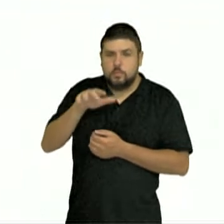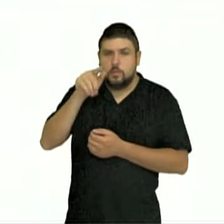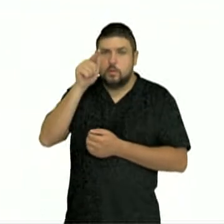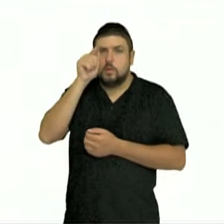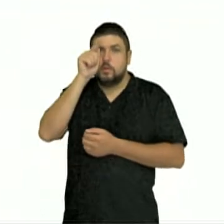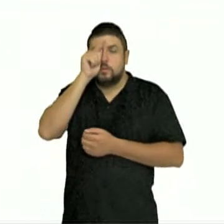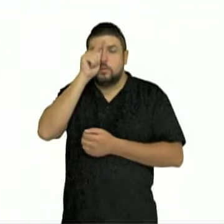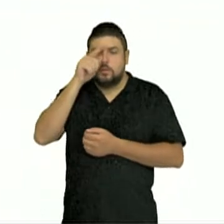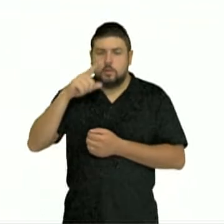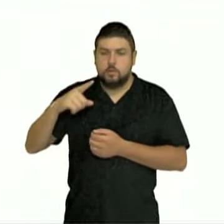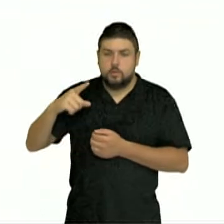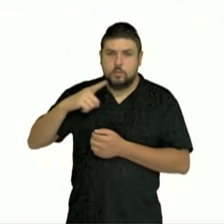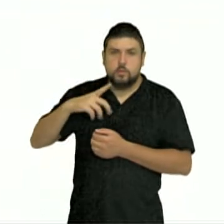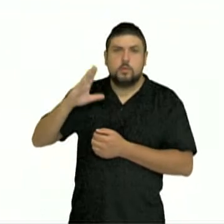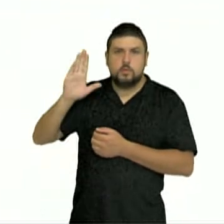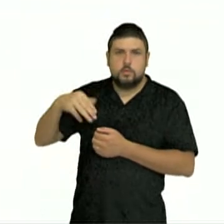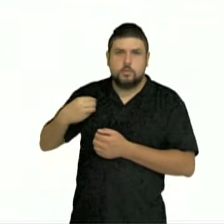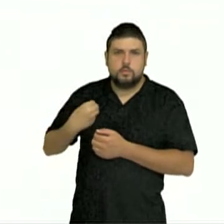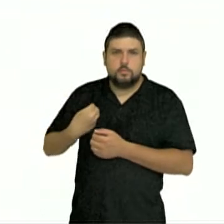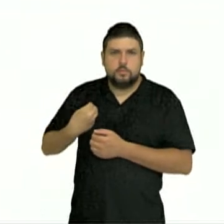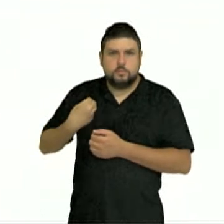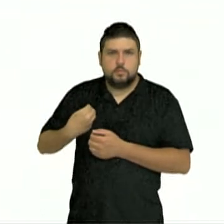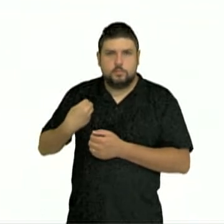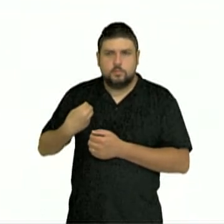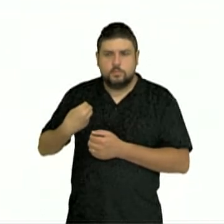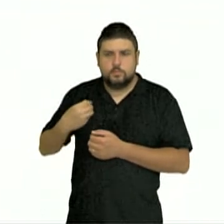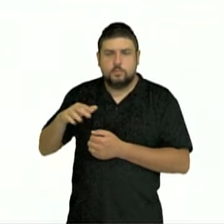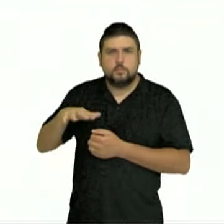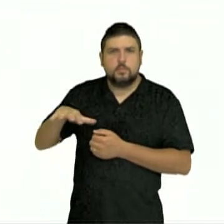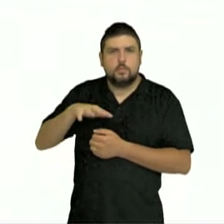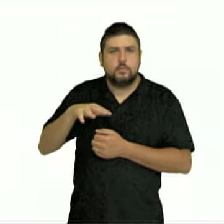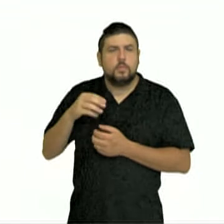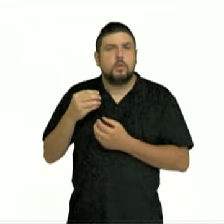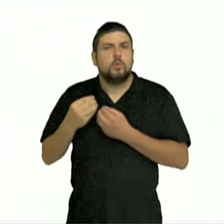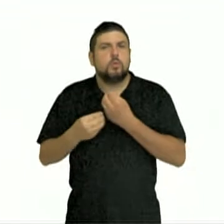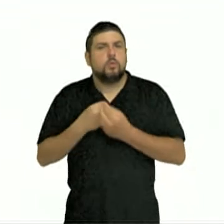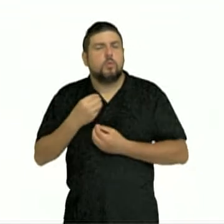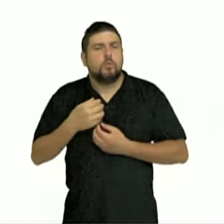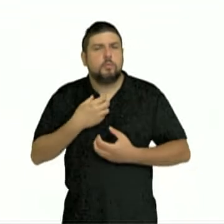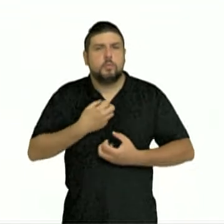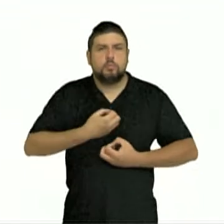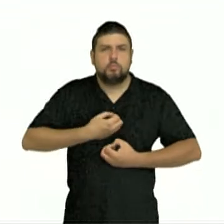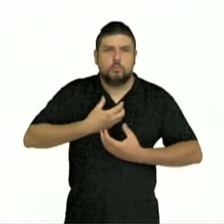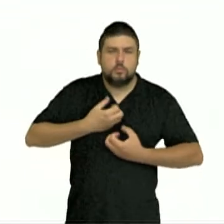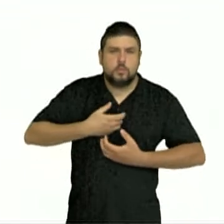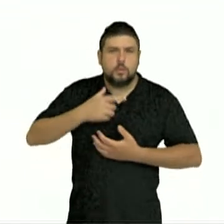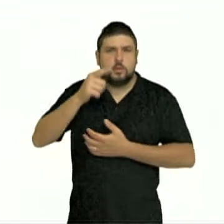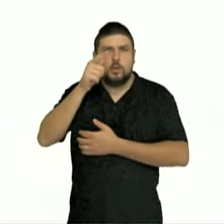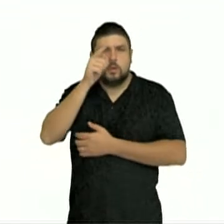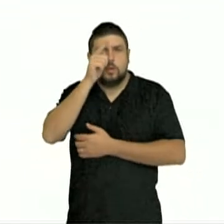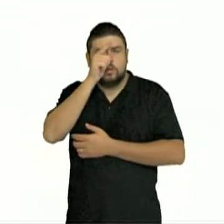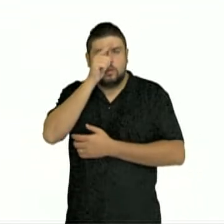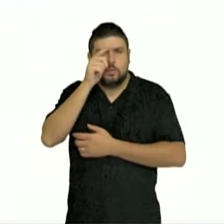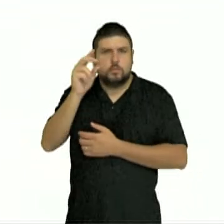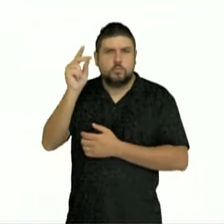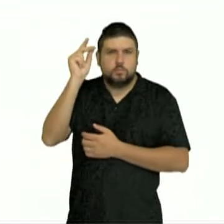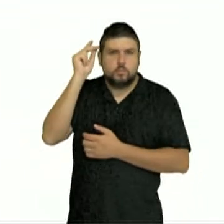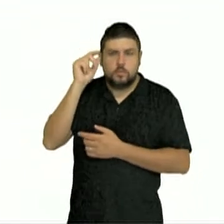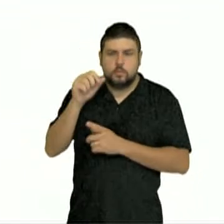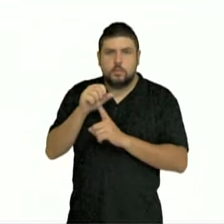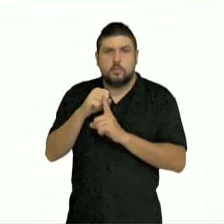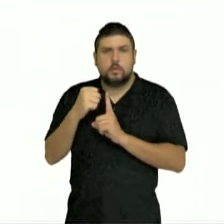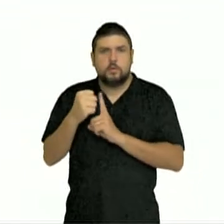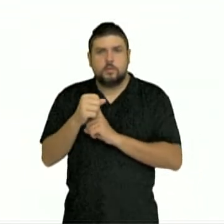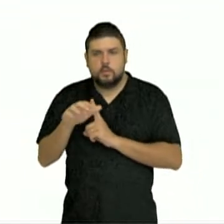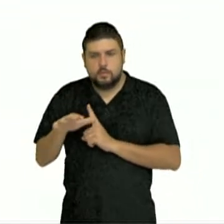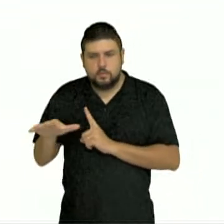então para a condição dos poetas gregos antigos, para aquela sociedade